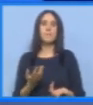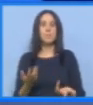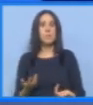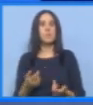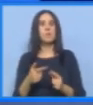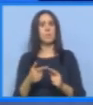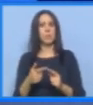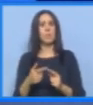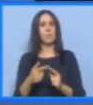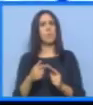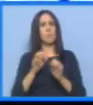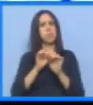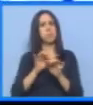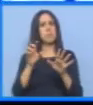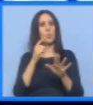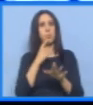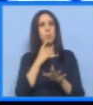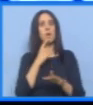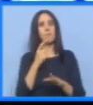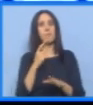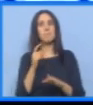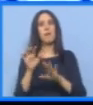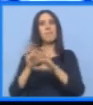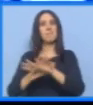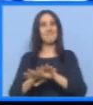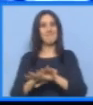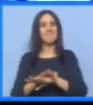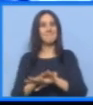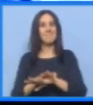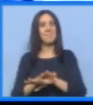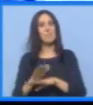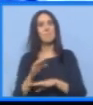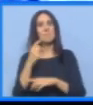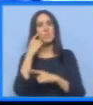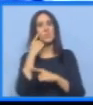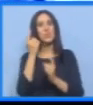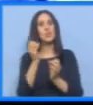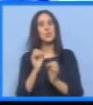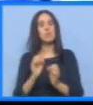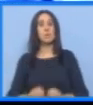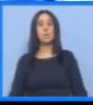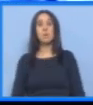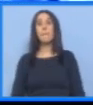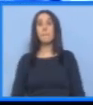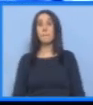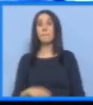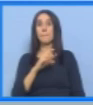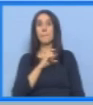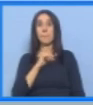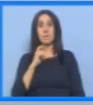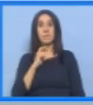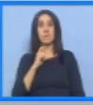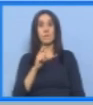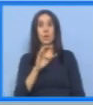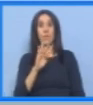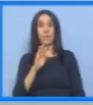com grande projeção, ficou na sombra, ficou na penumbra. Mas o Código Formigão foi crucial para